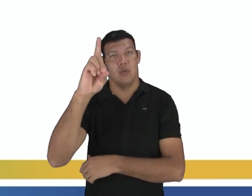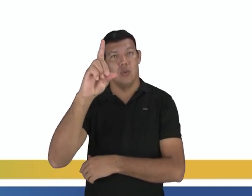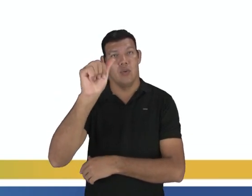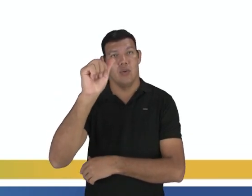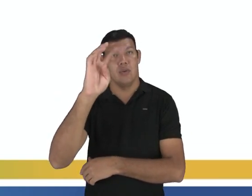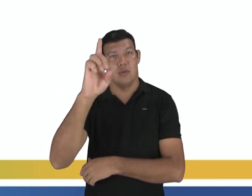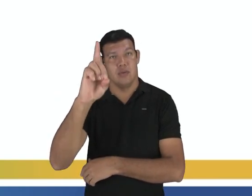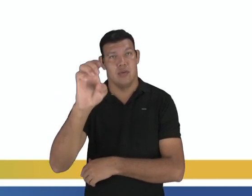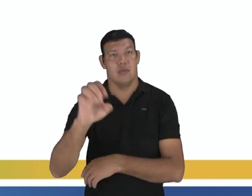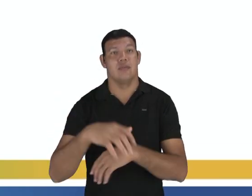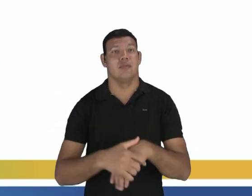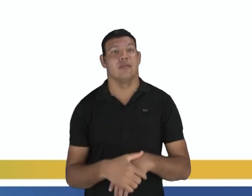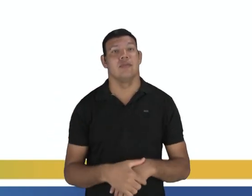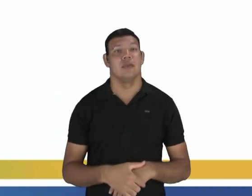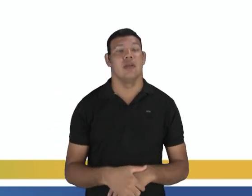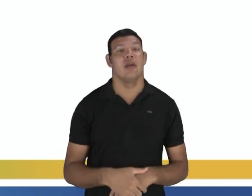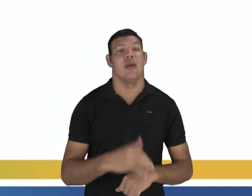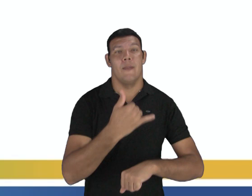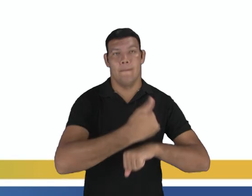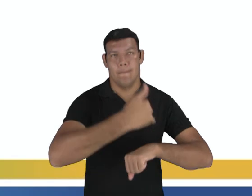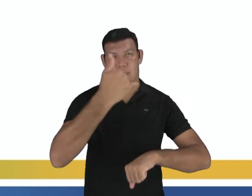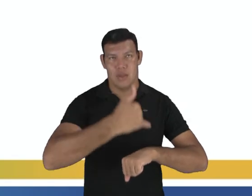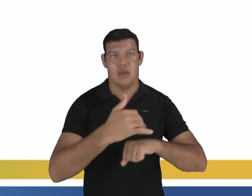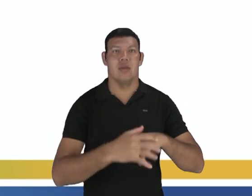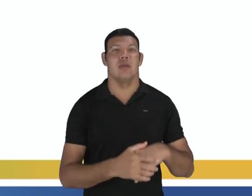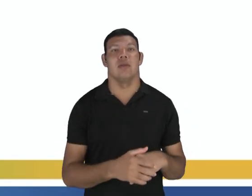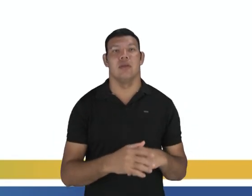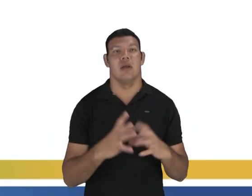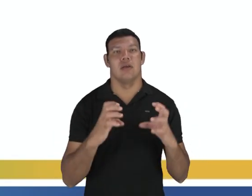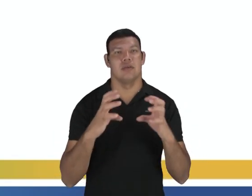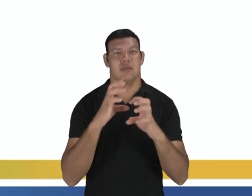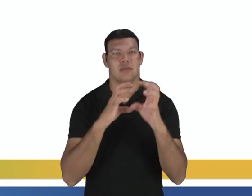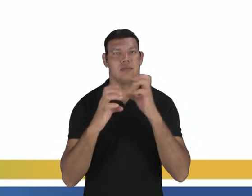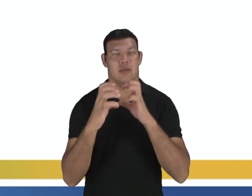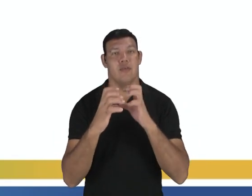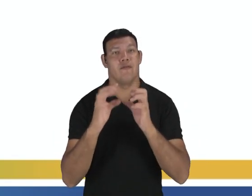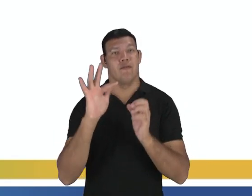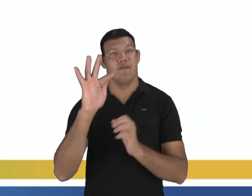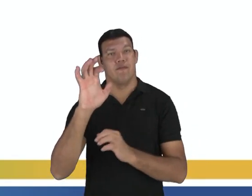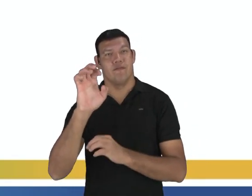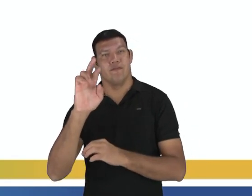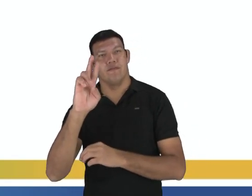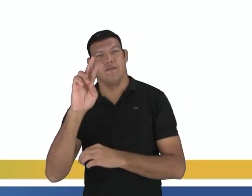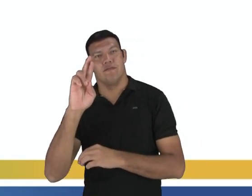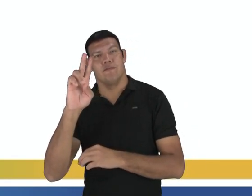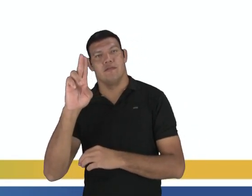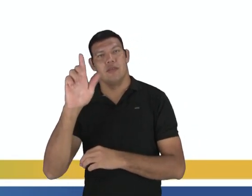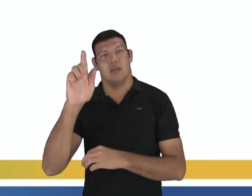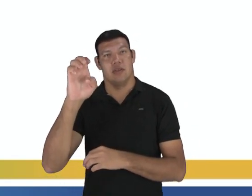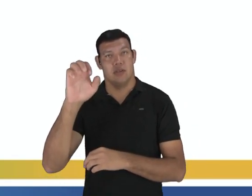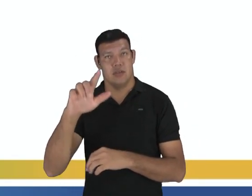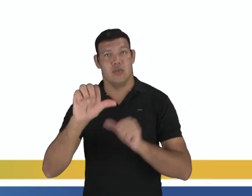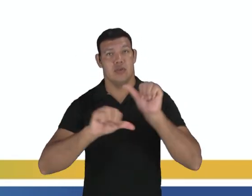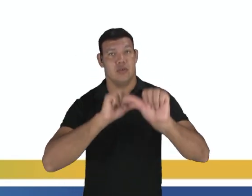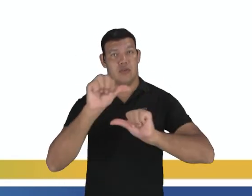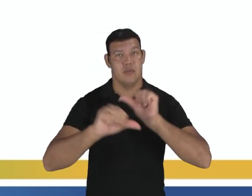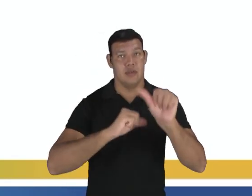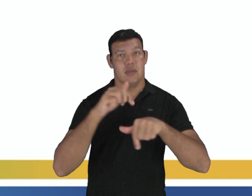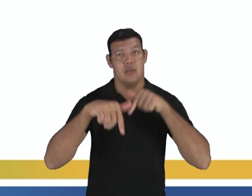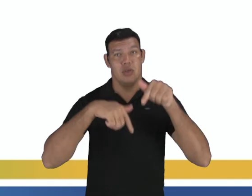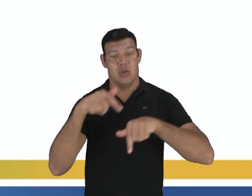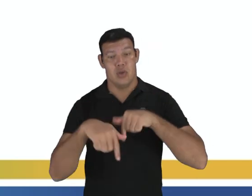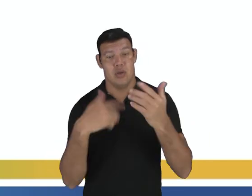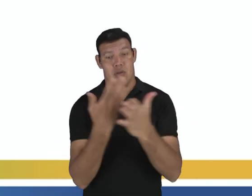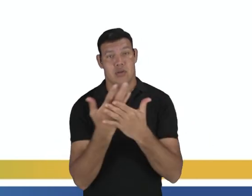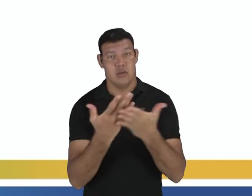em ferrugem. Então, a gente vai ter aqui uma transformação química, ok? Então, na aula de hoje, a gente